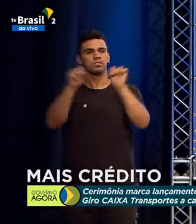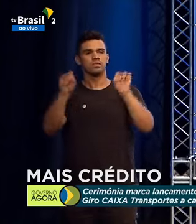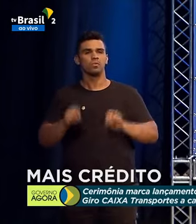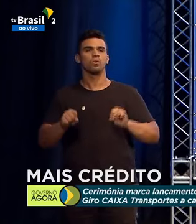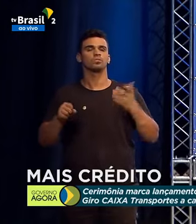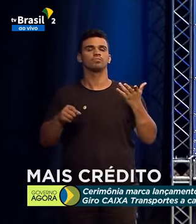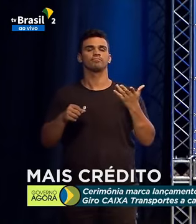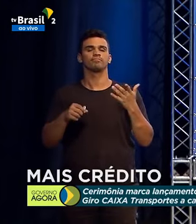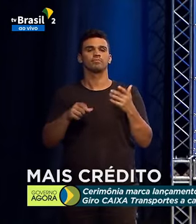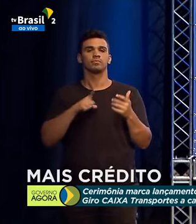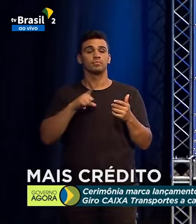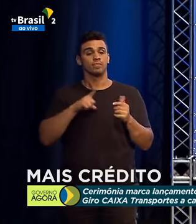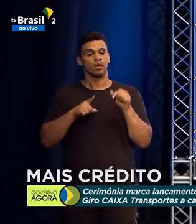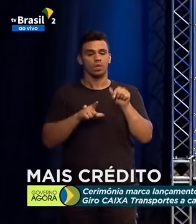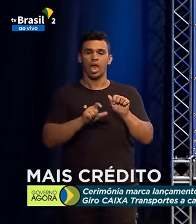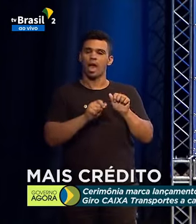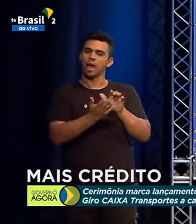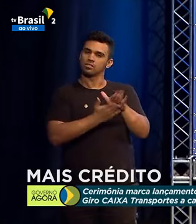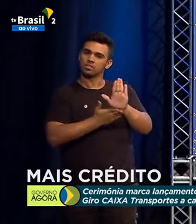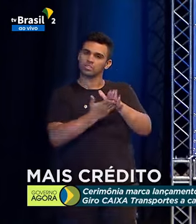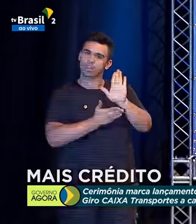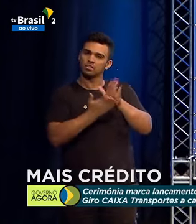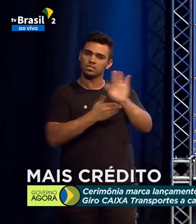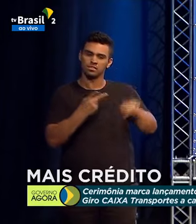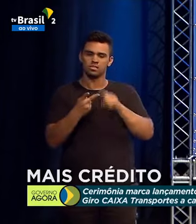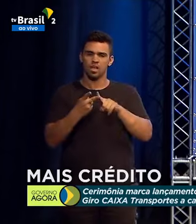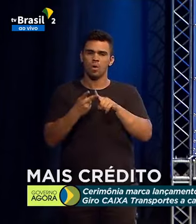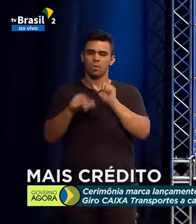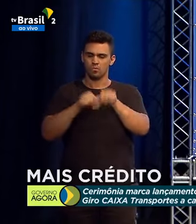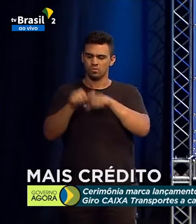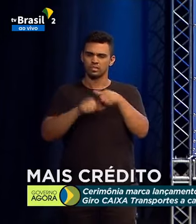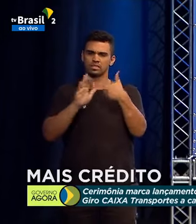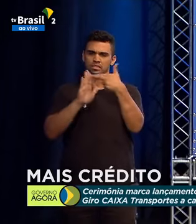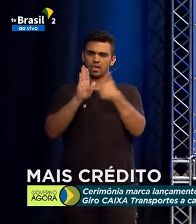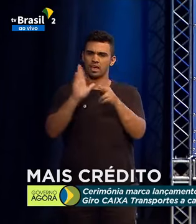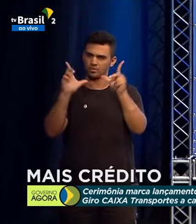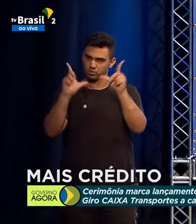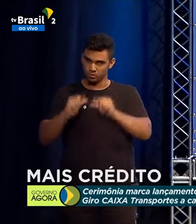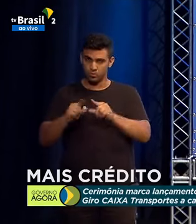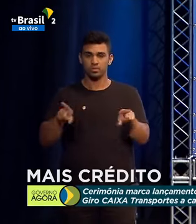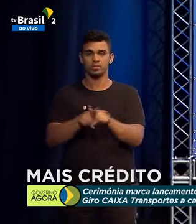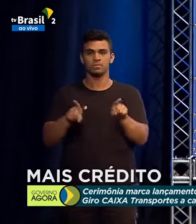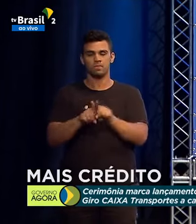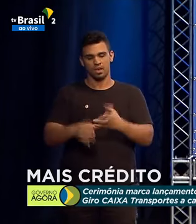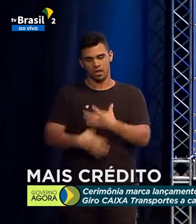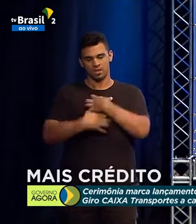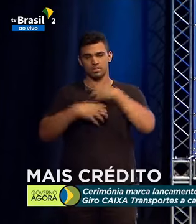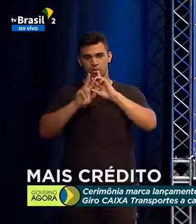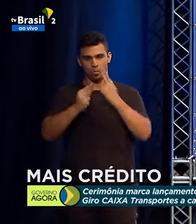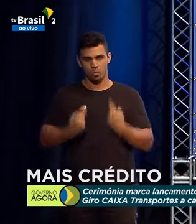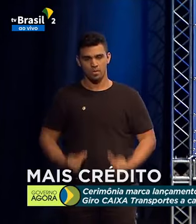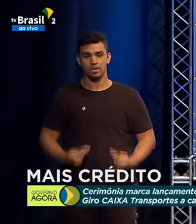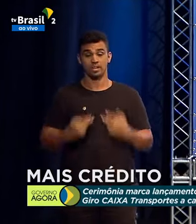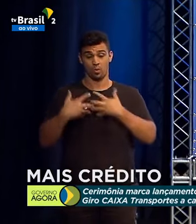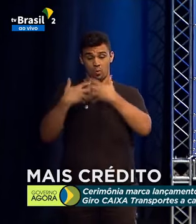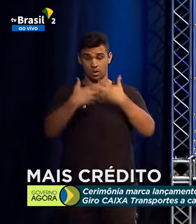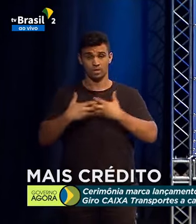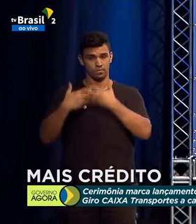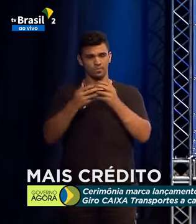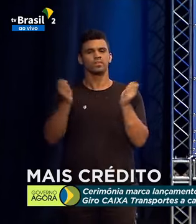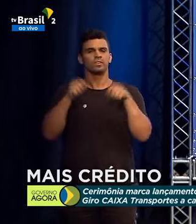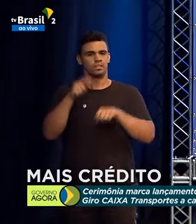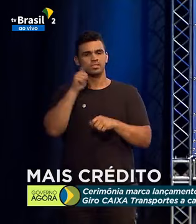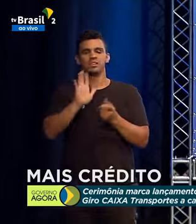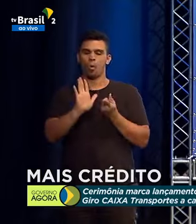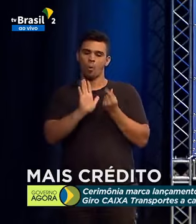braço só a digitalização, a desburocratização e a questão humana. O caminhoneiro vai ter acesso ao capital de